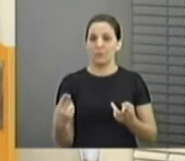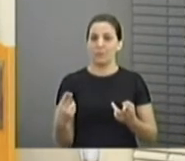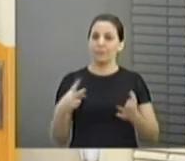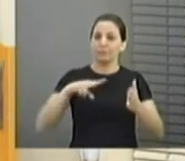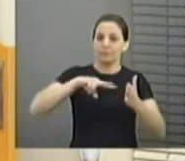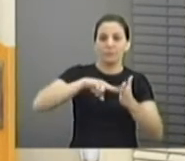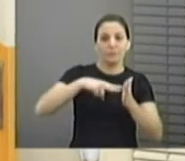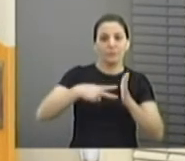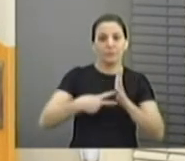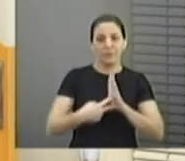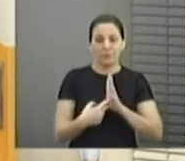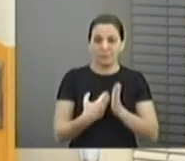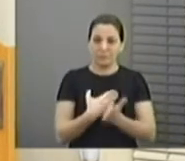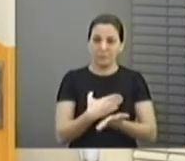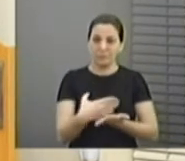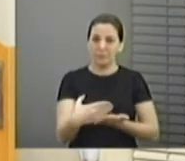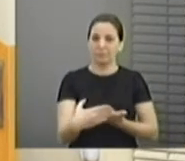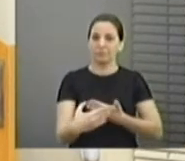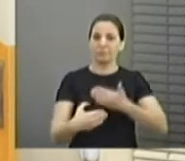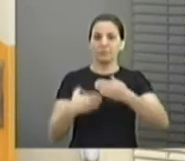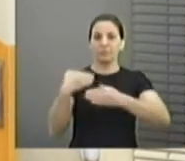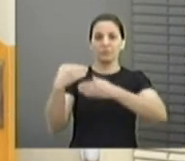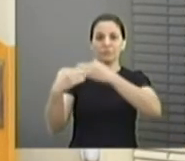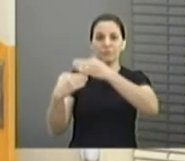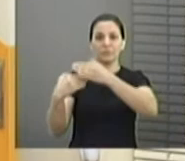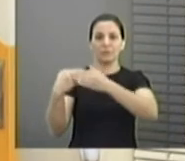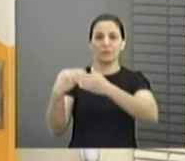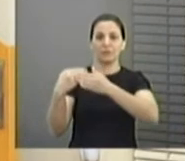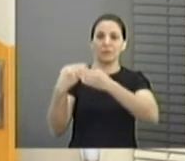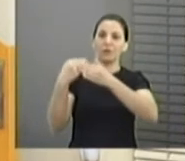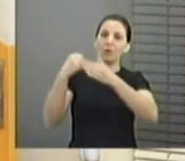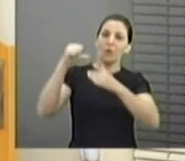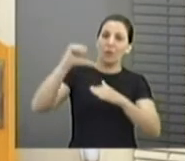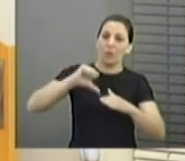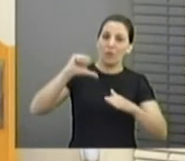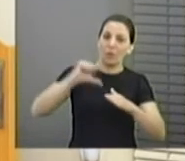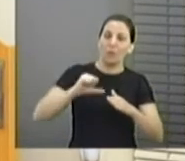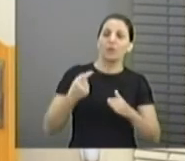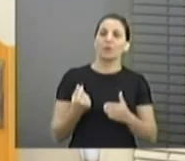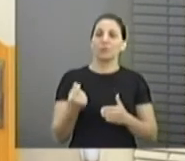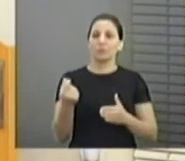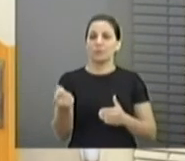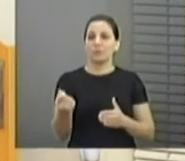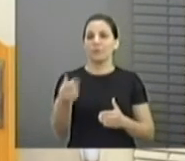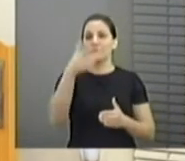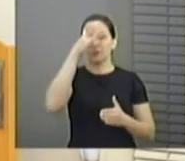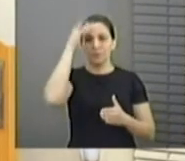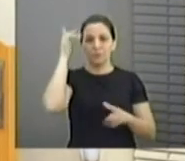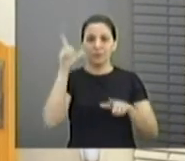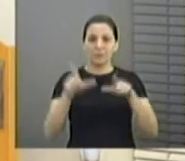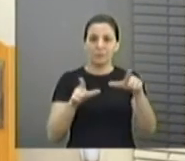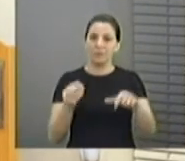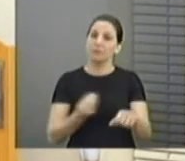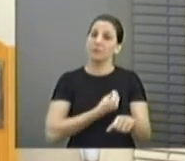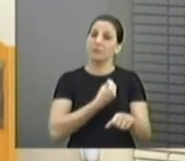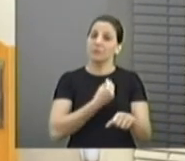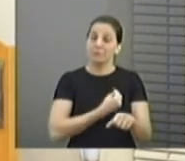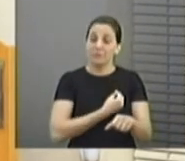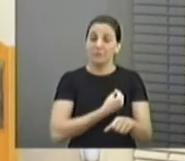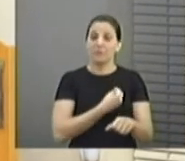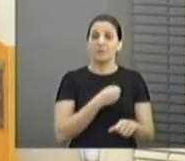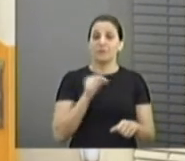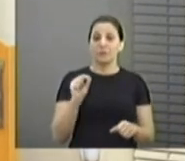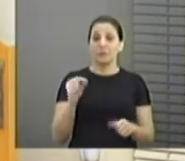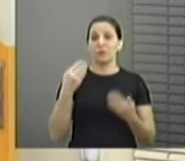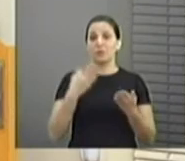significa iniciar um processo de deterioração econômica dos nossos funcionários, que eles viveram de forma muito acentuada